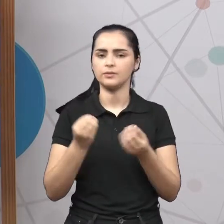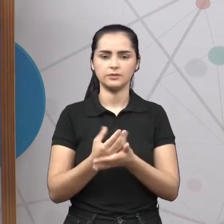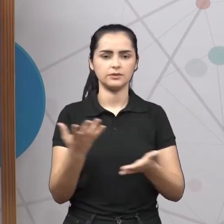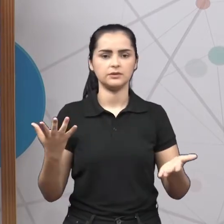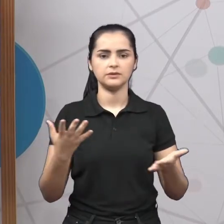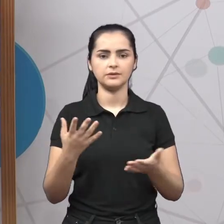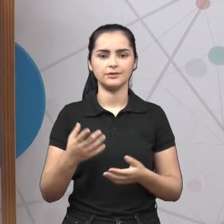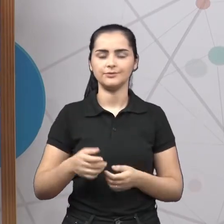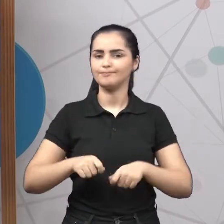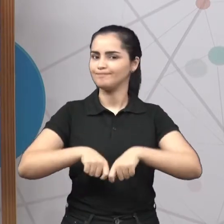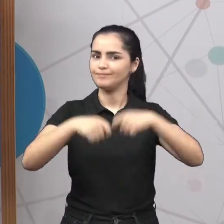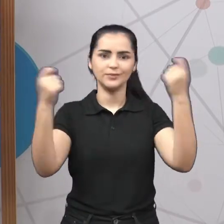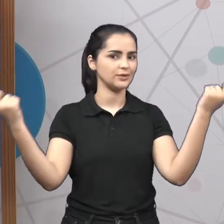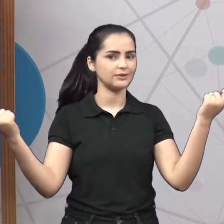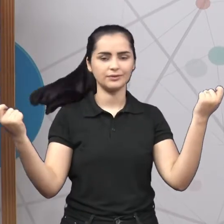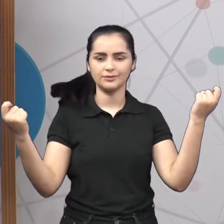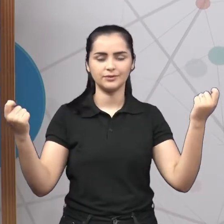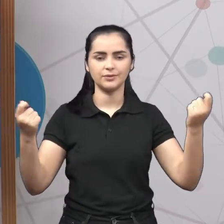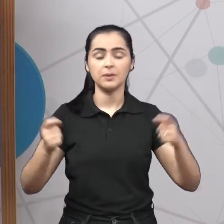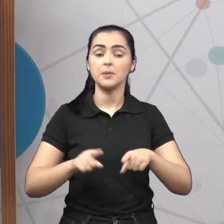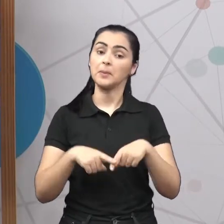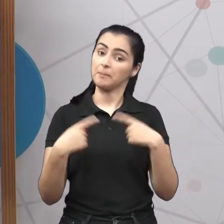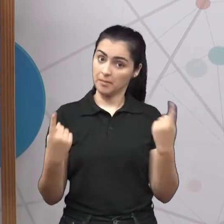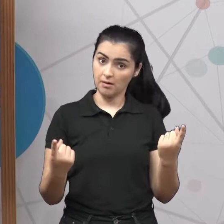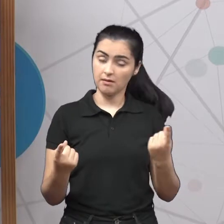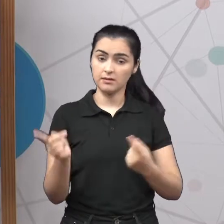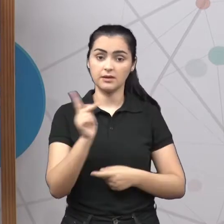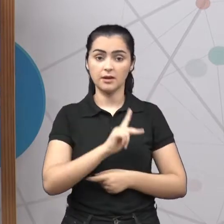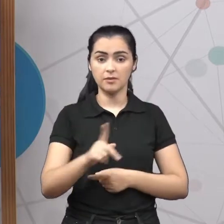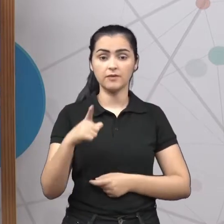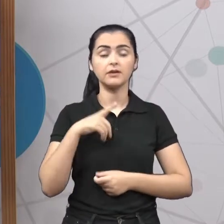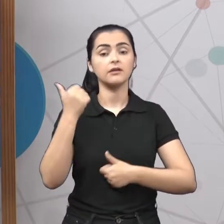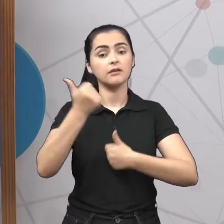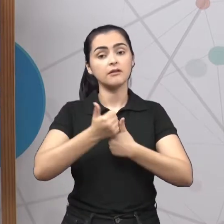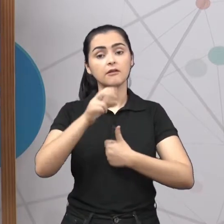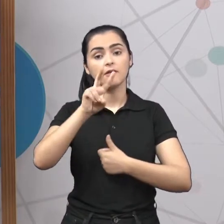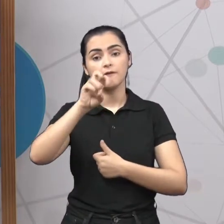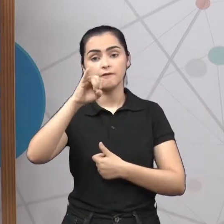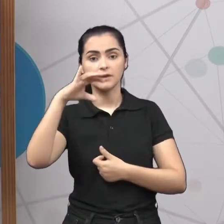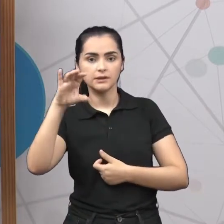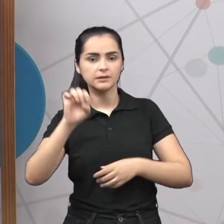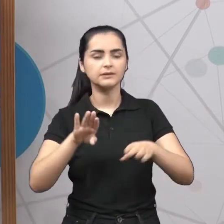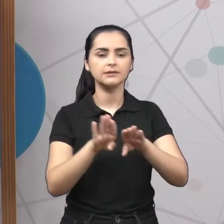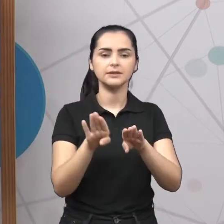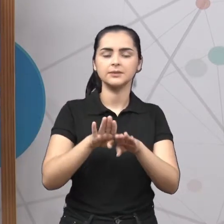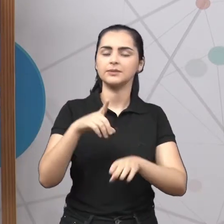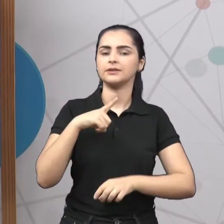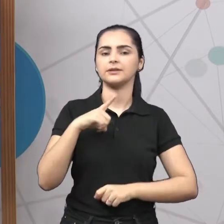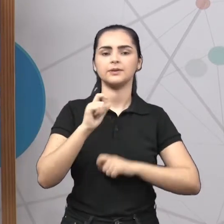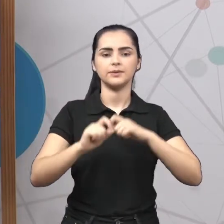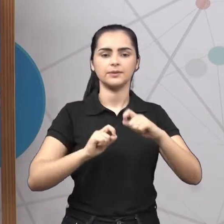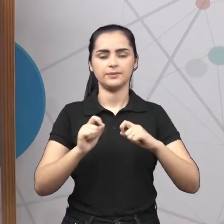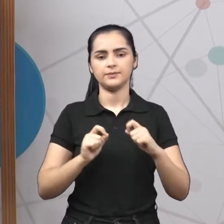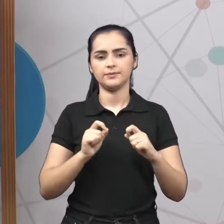Ia ser impossível, né? Era? Mas a prefeita tem um vice-prefeito e também tem os